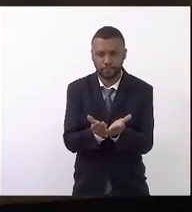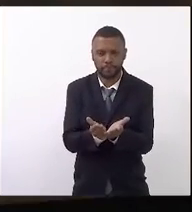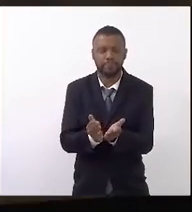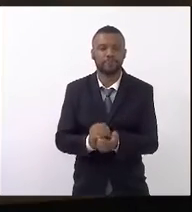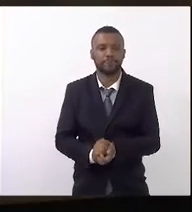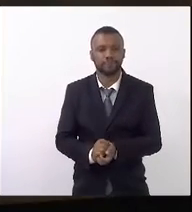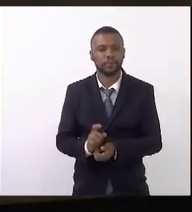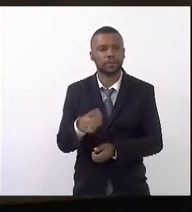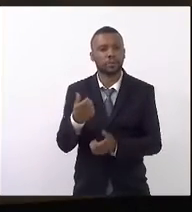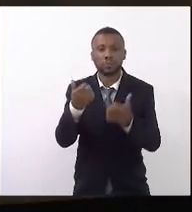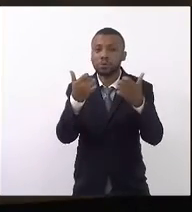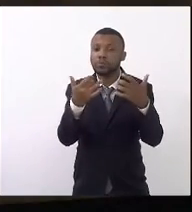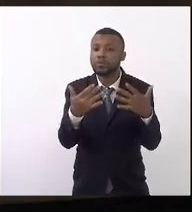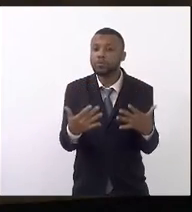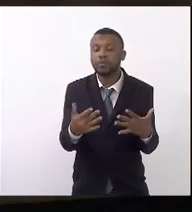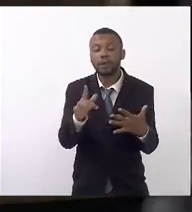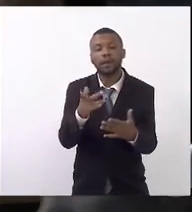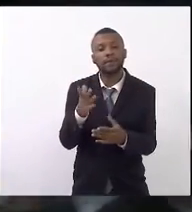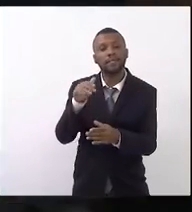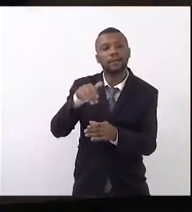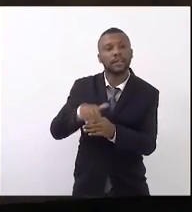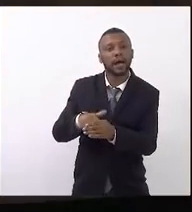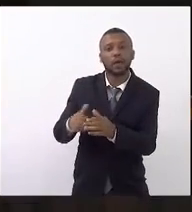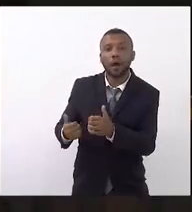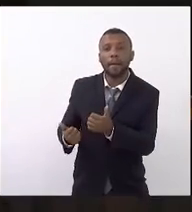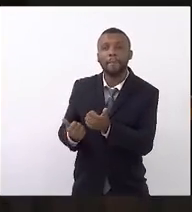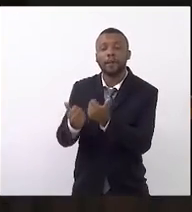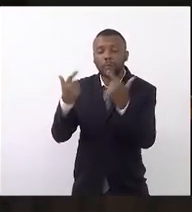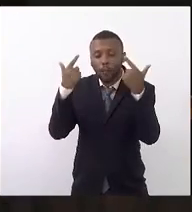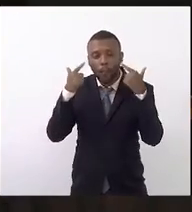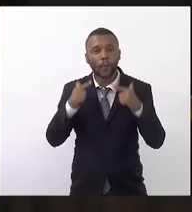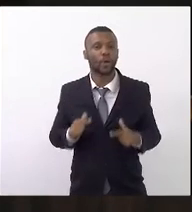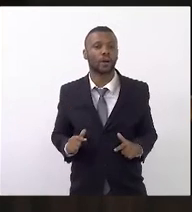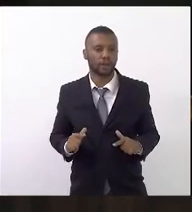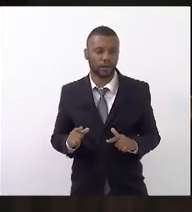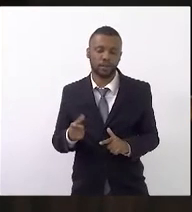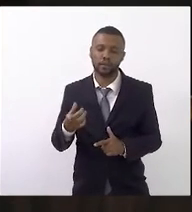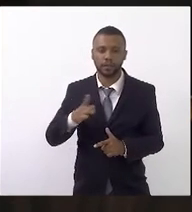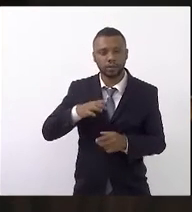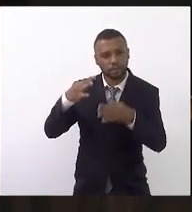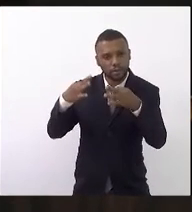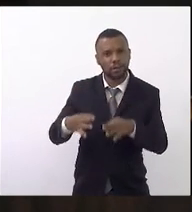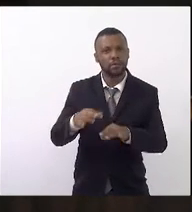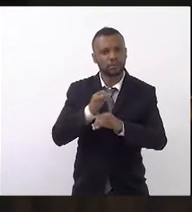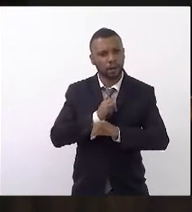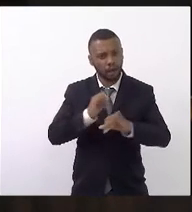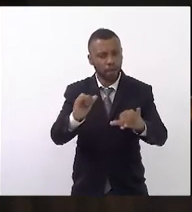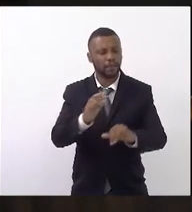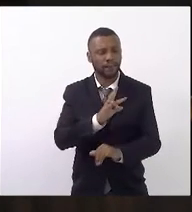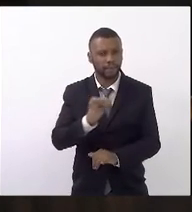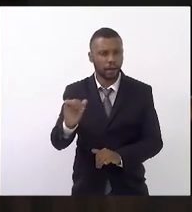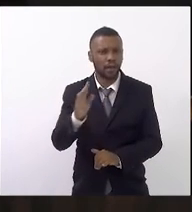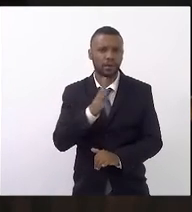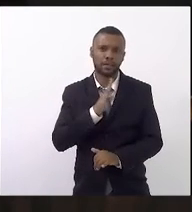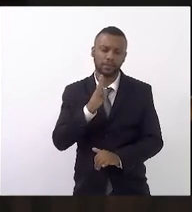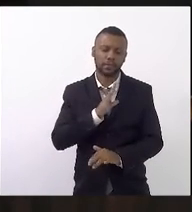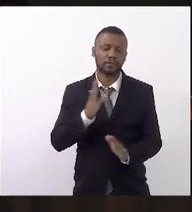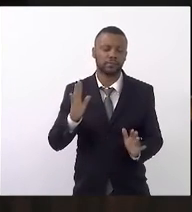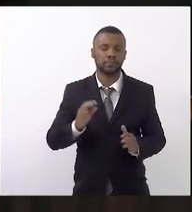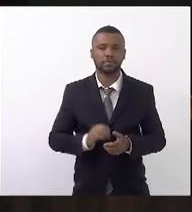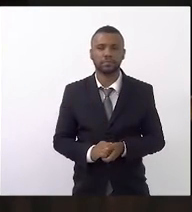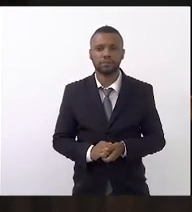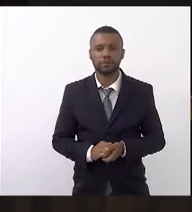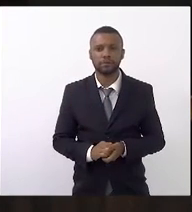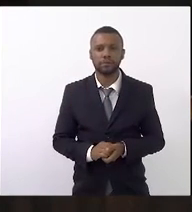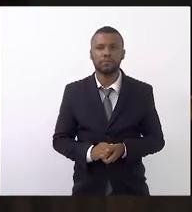estou assinalando que eles votaram pela abstenção. Com certeza. Vamos anunciar aqui. Bota aí, bota aí. Vou fazer. Você que tem